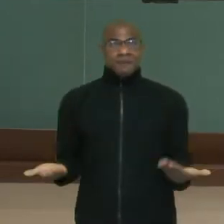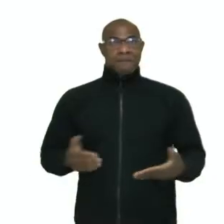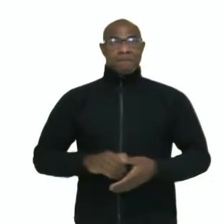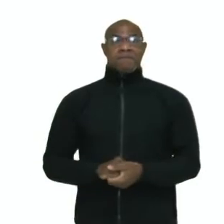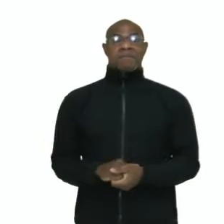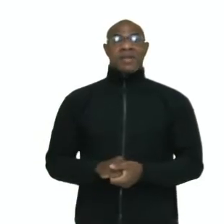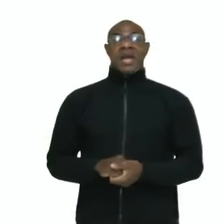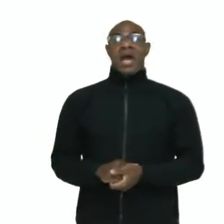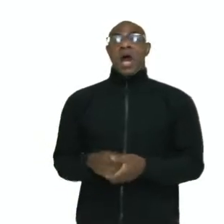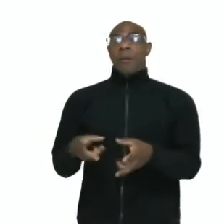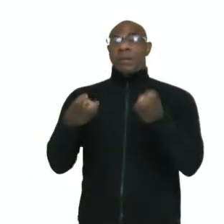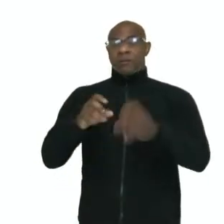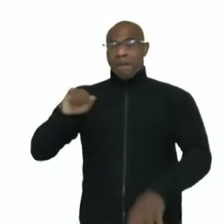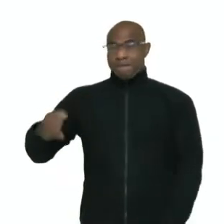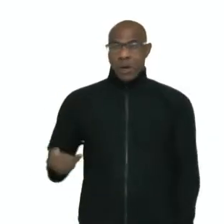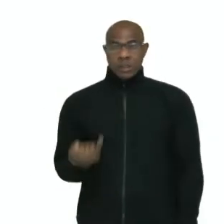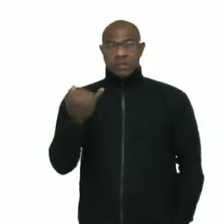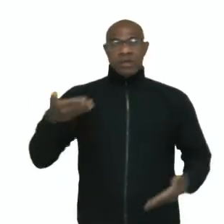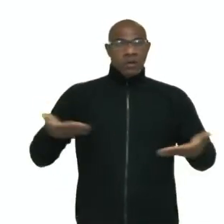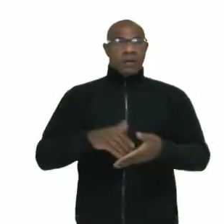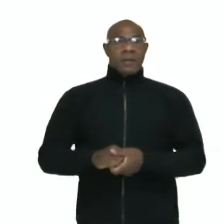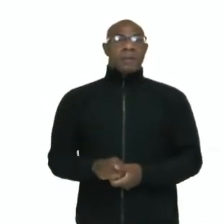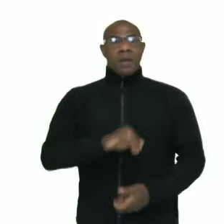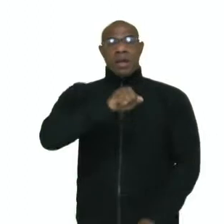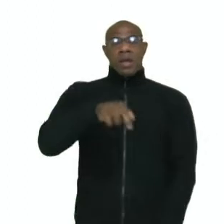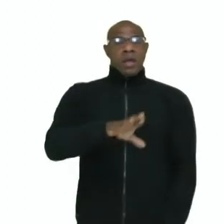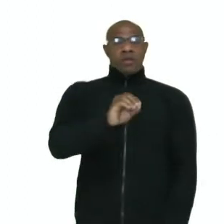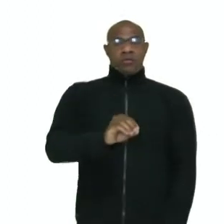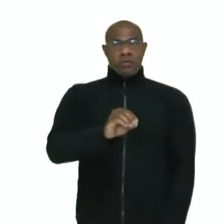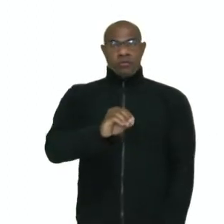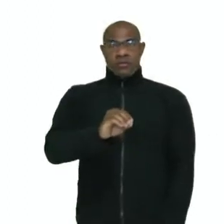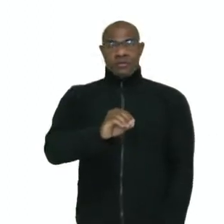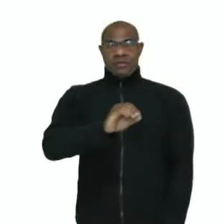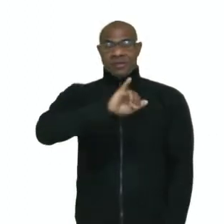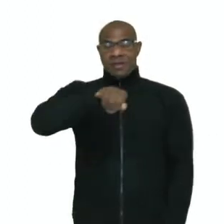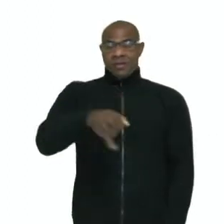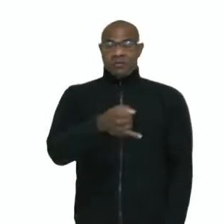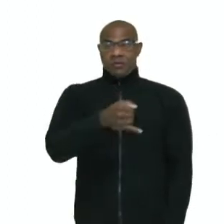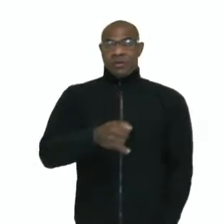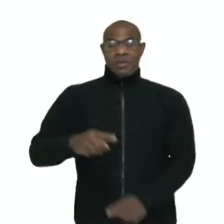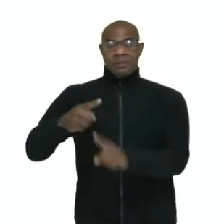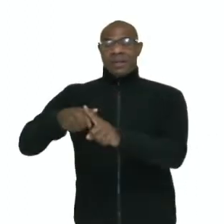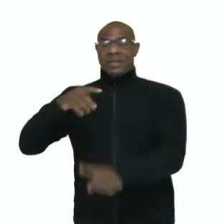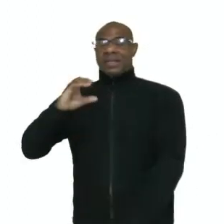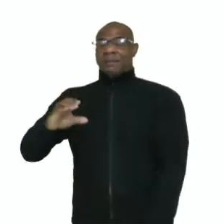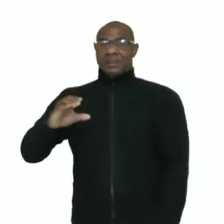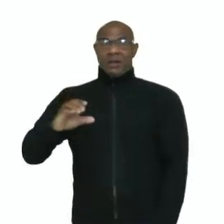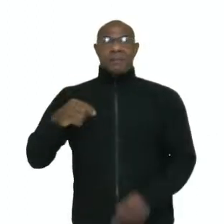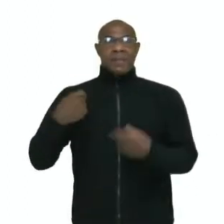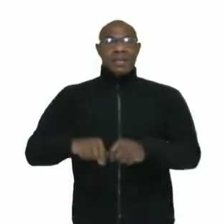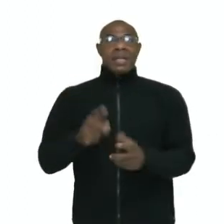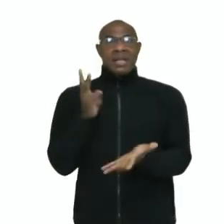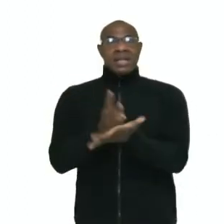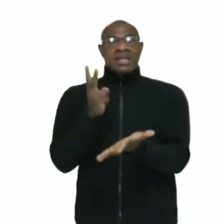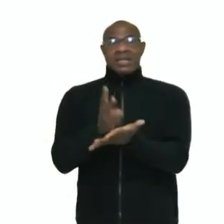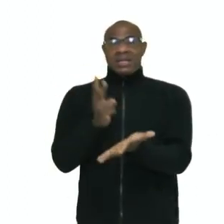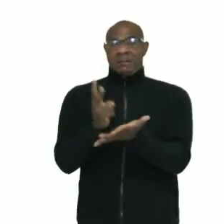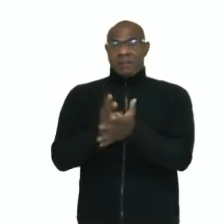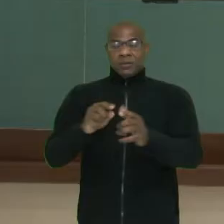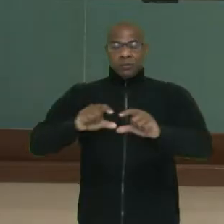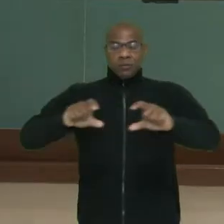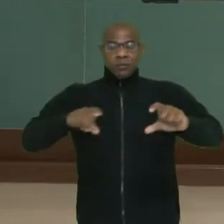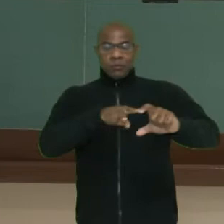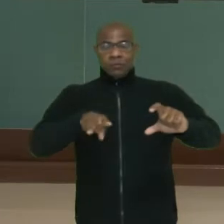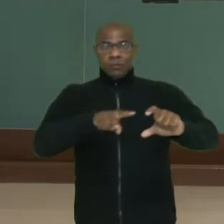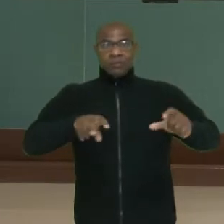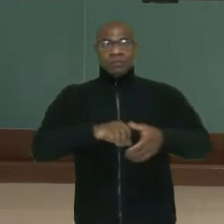Agora, uma observação bem importante. Os juros e o capital devem estar sempre na mesma unidade monetária, sempre, gente. O